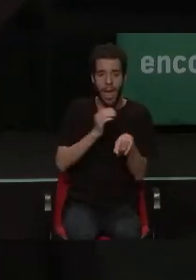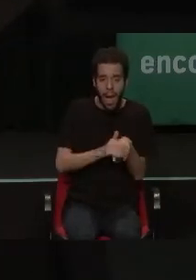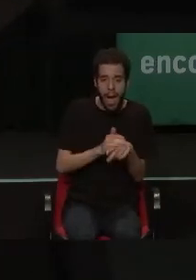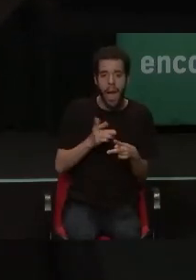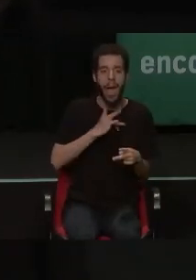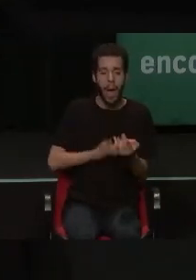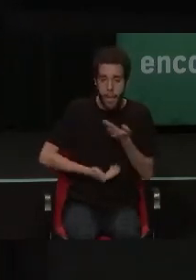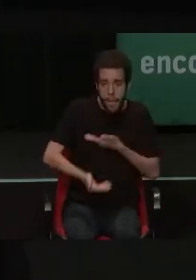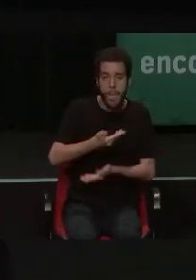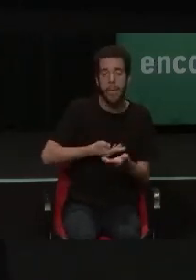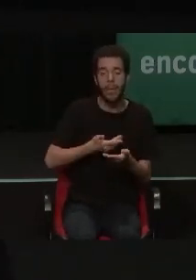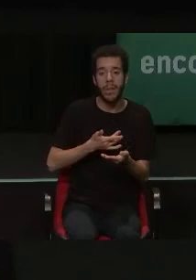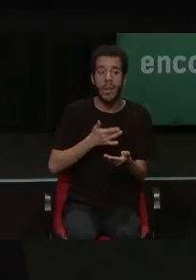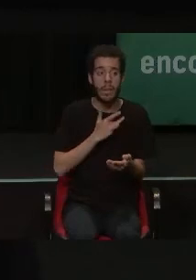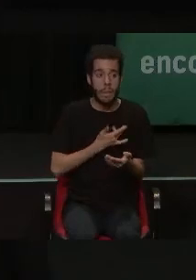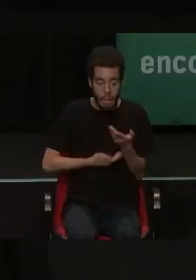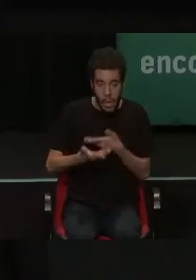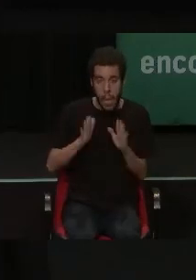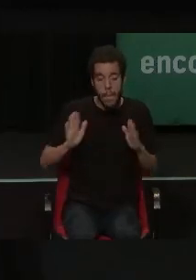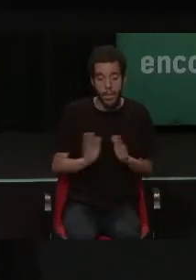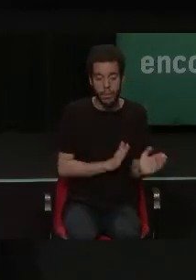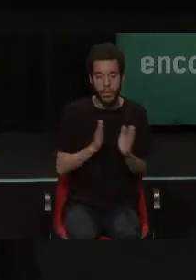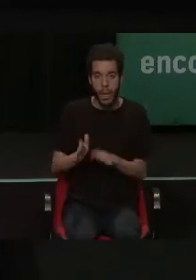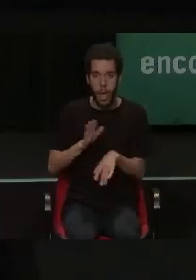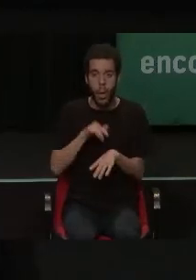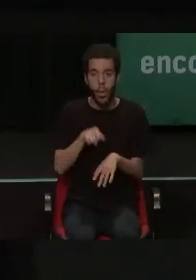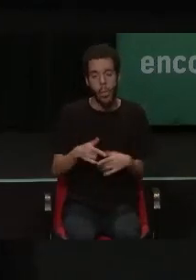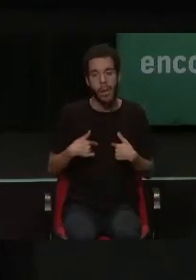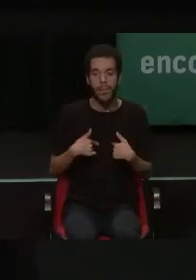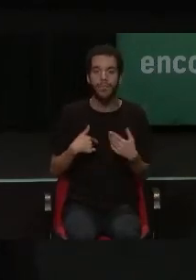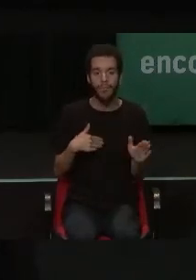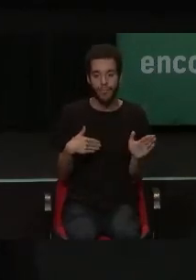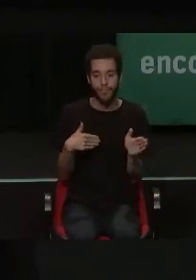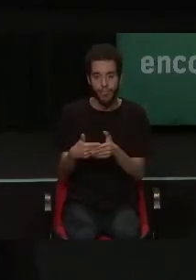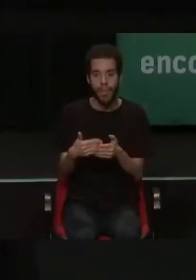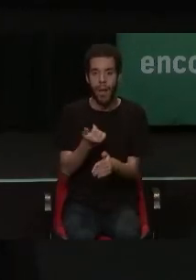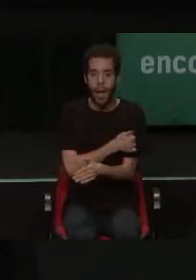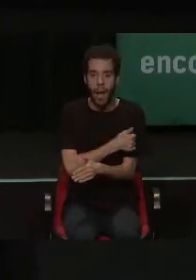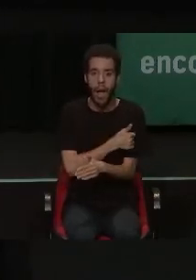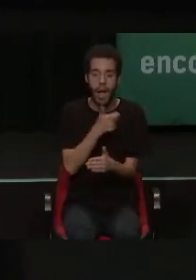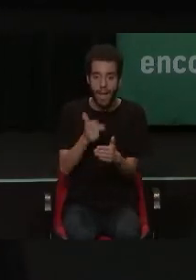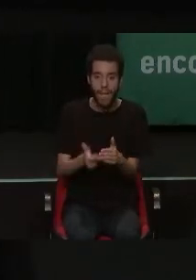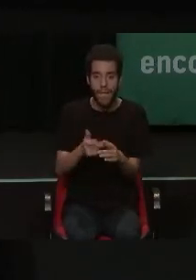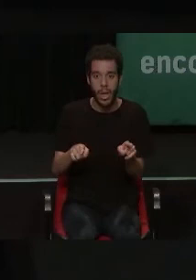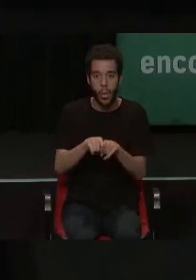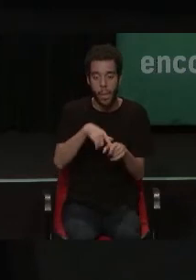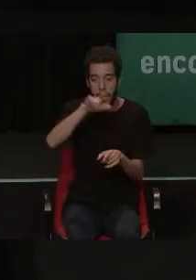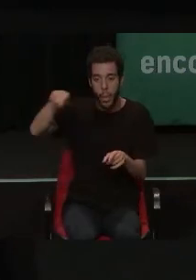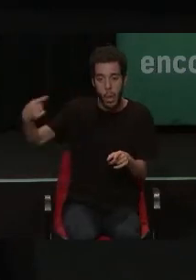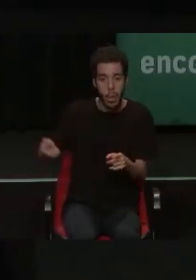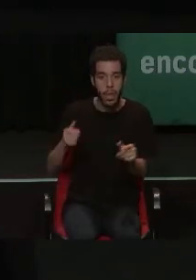carinho. Só que, por outro lado, o facto de estarem confinados e não terem a oportunidade de conviver com os